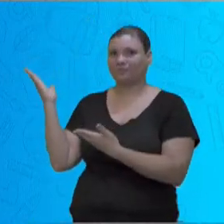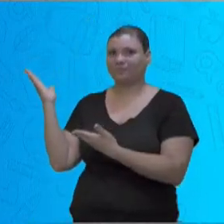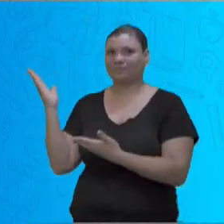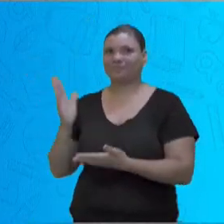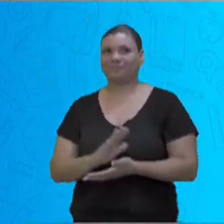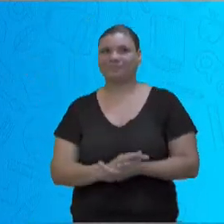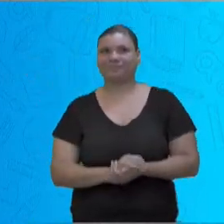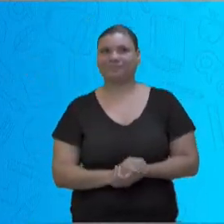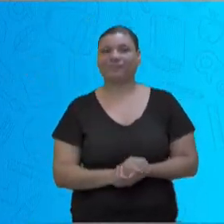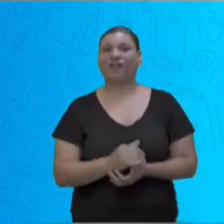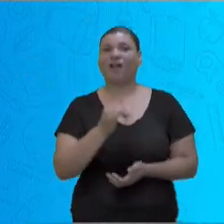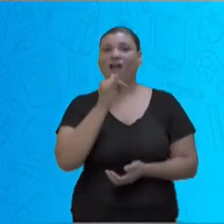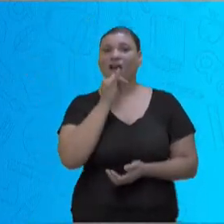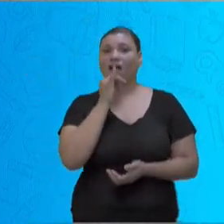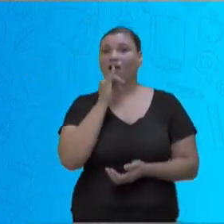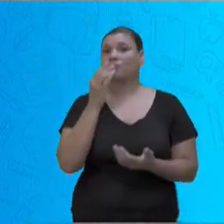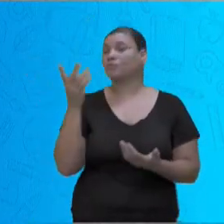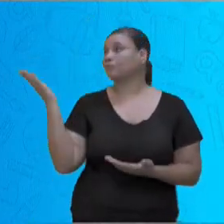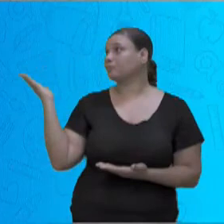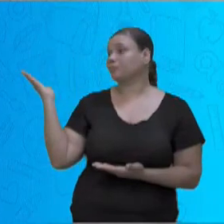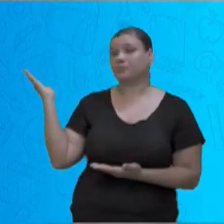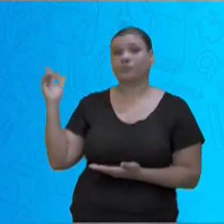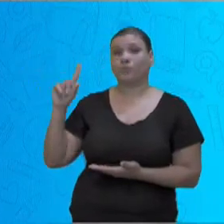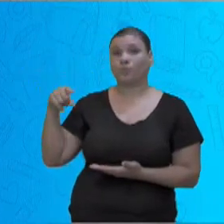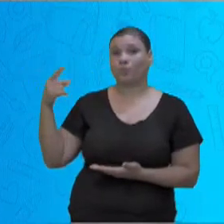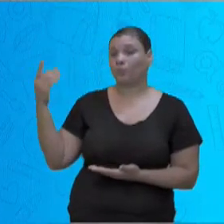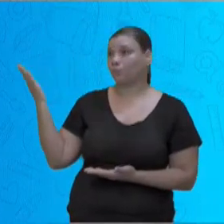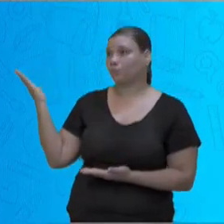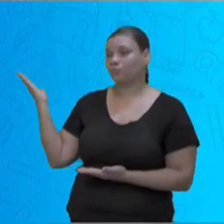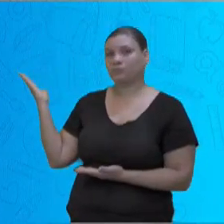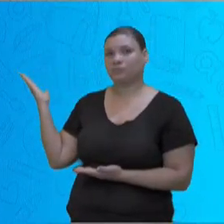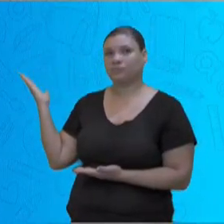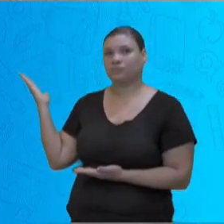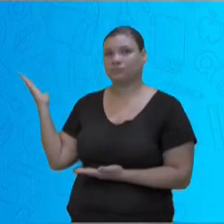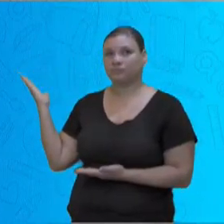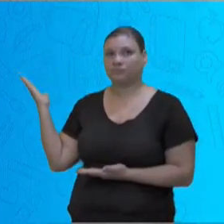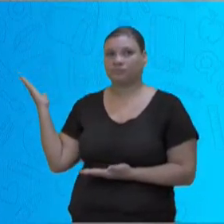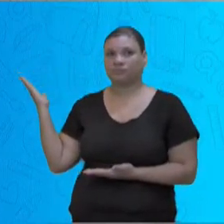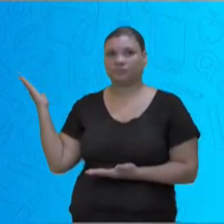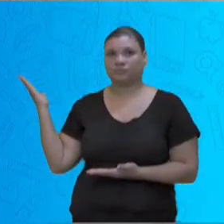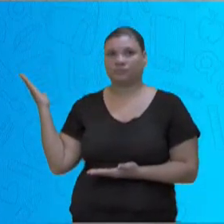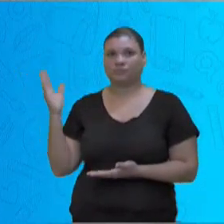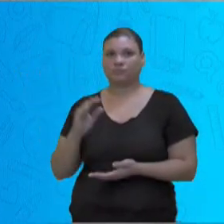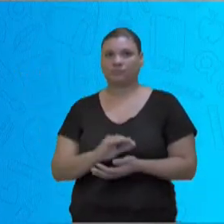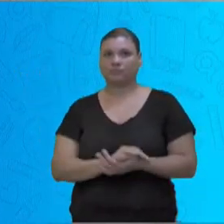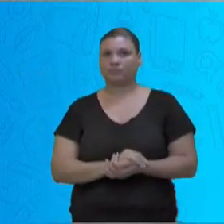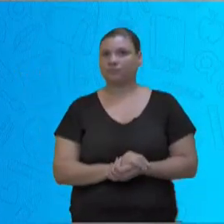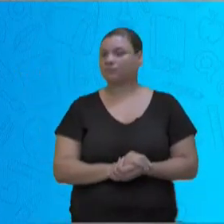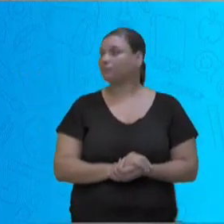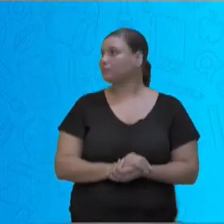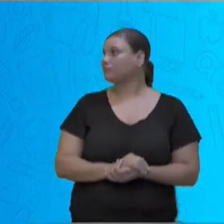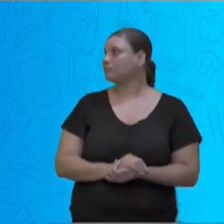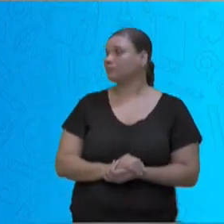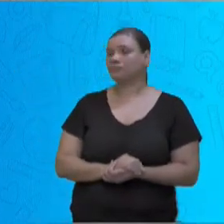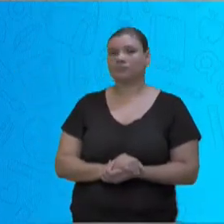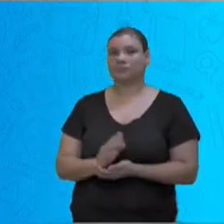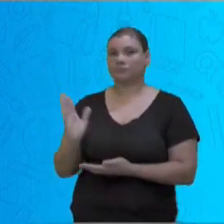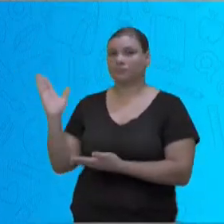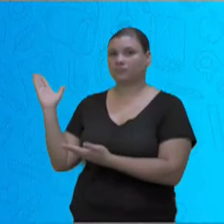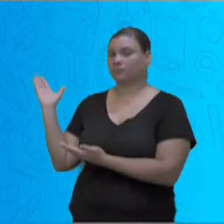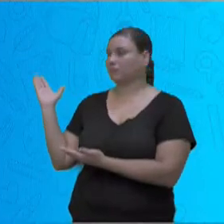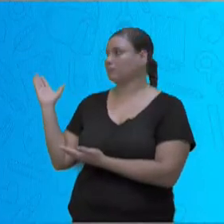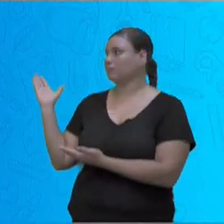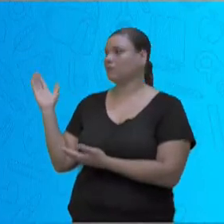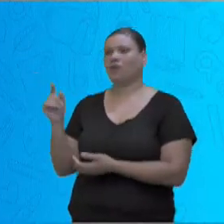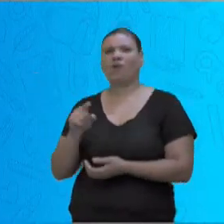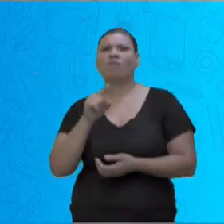aqui, are you Russian? I'm sorry. Quando falar, are you Russian? Você é, no caso, né,